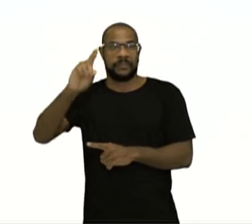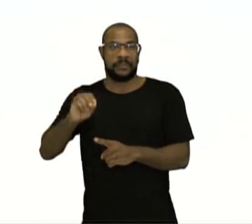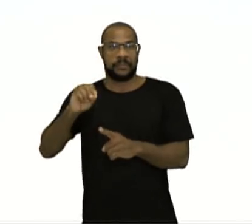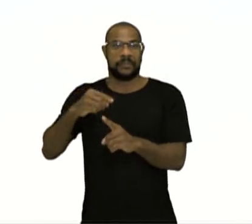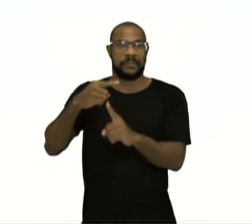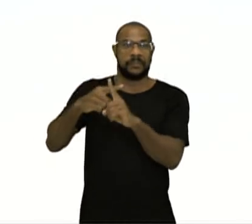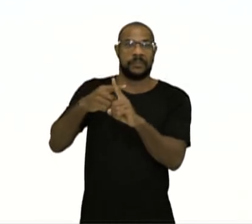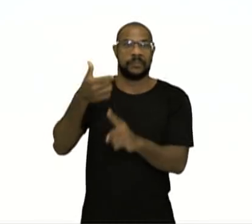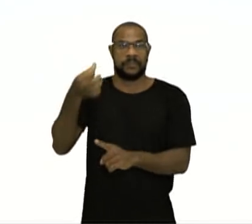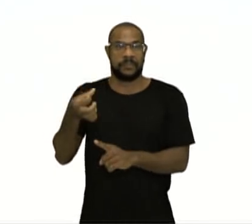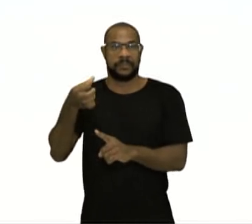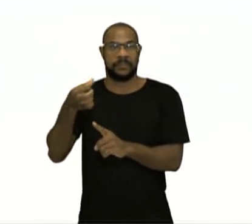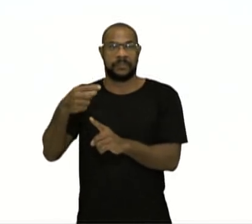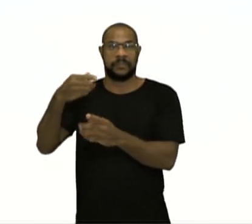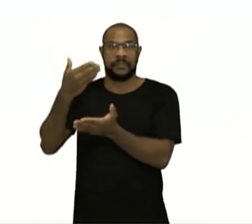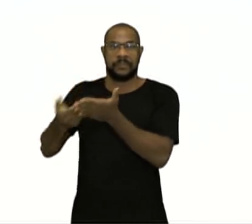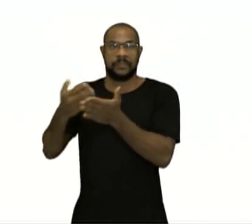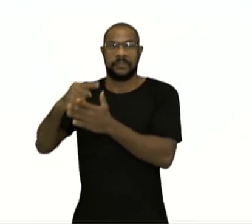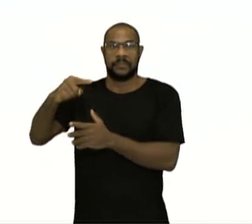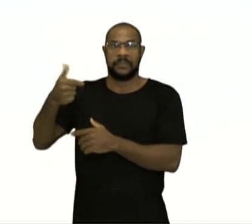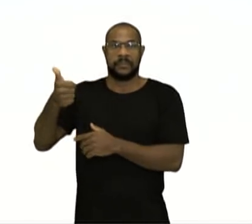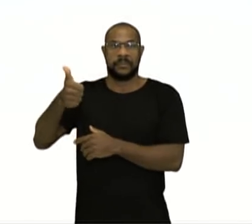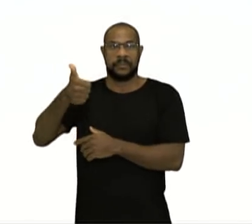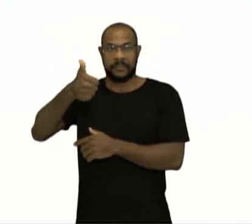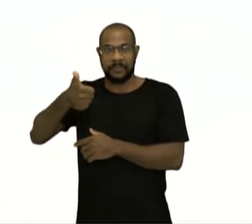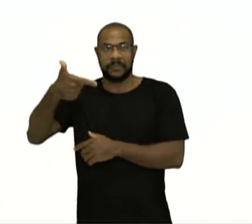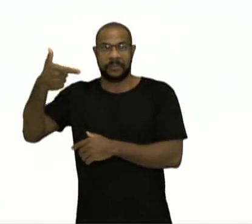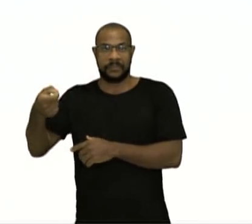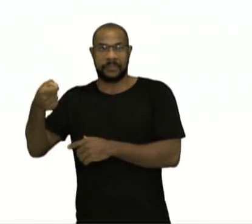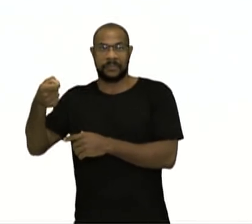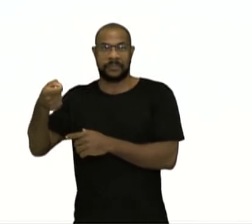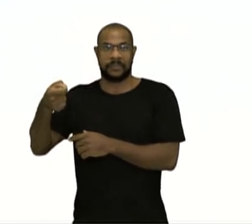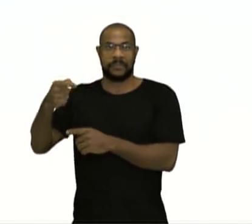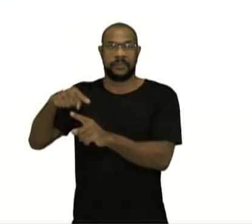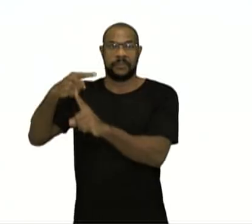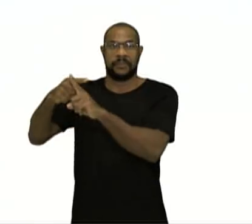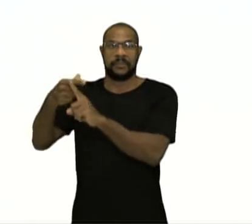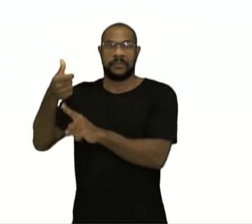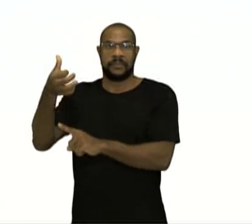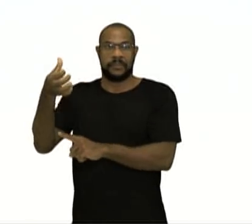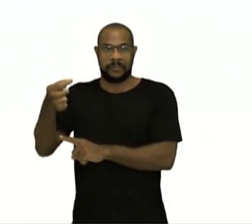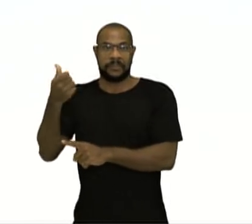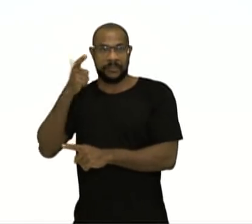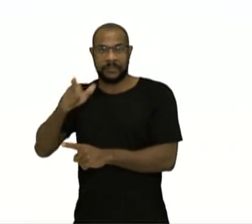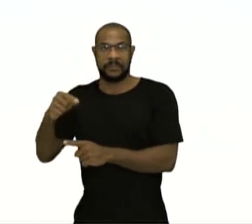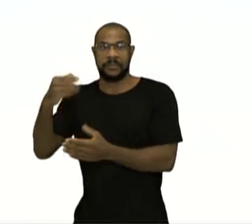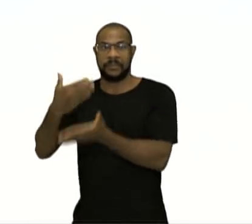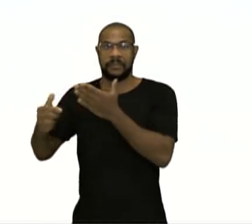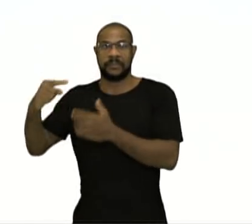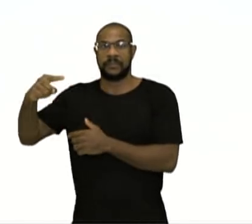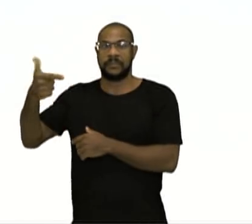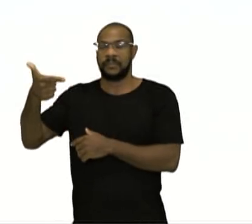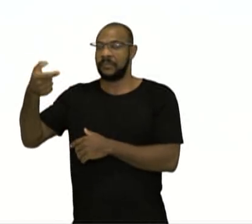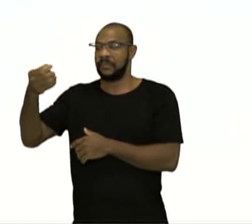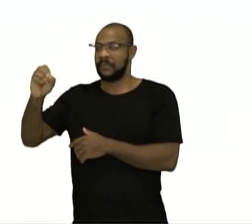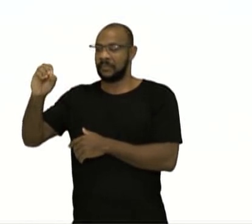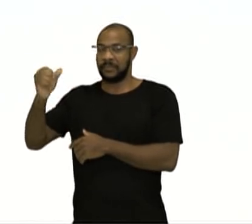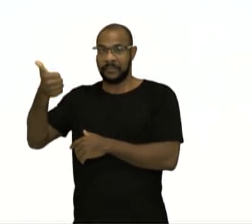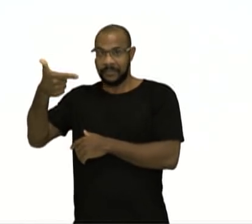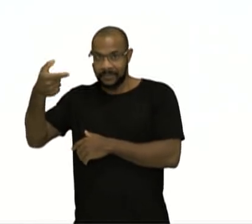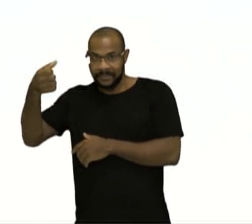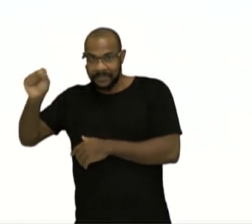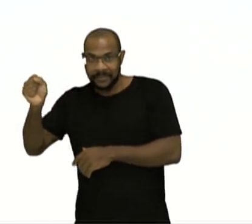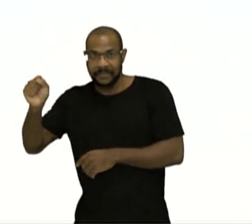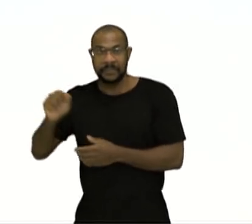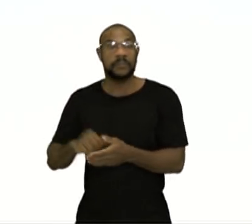ganhou 63 e perdeu 208. Qual o samba enredo foi o vencedor? Então, para isso,